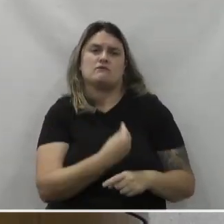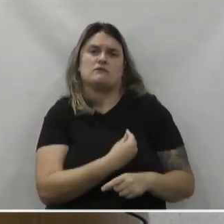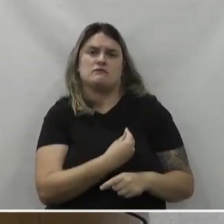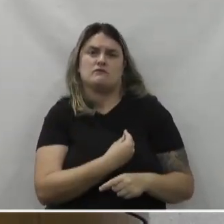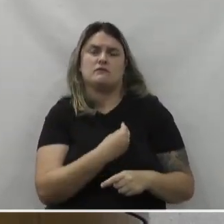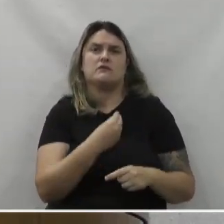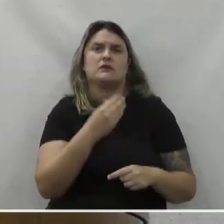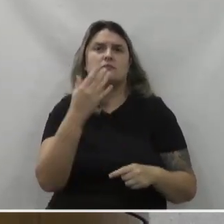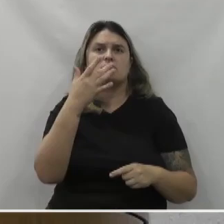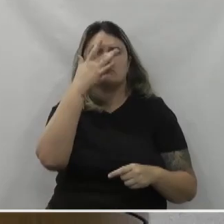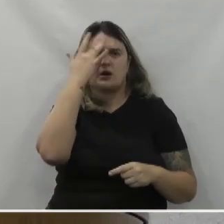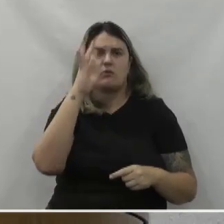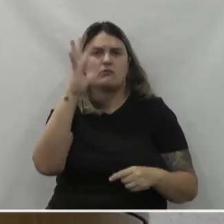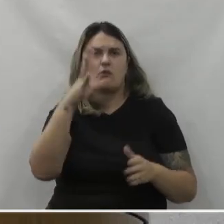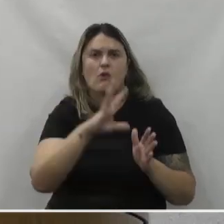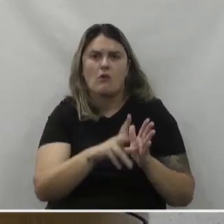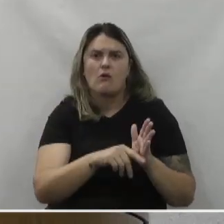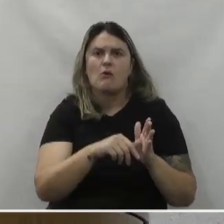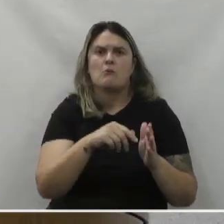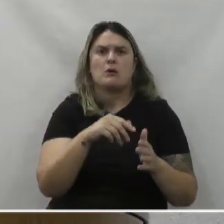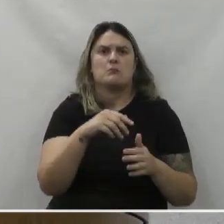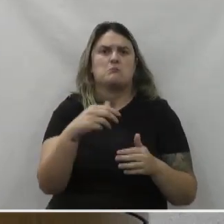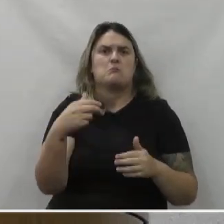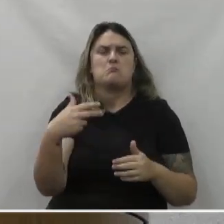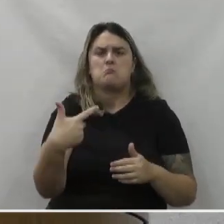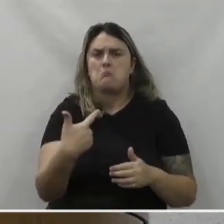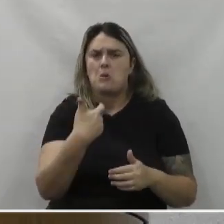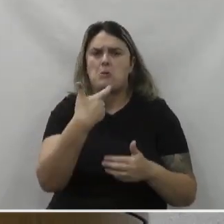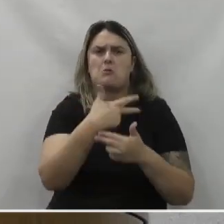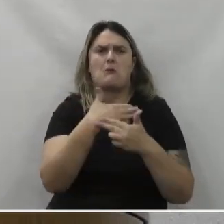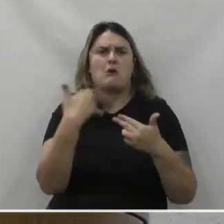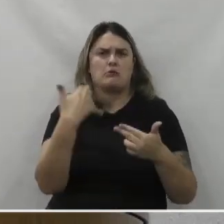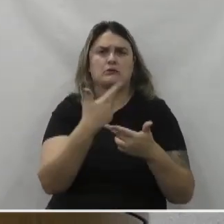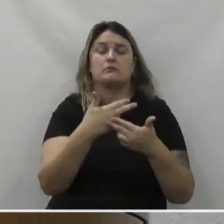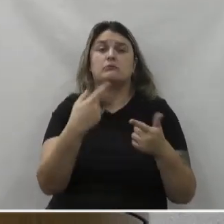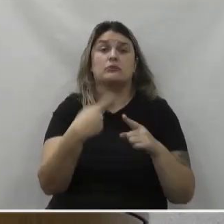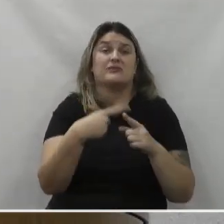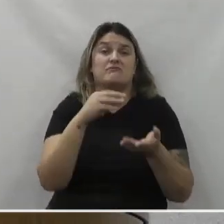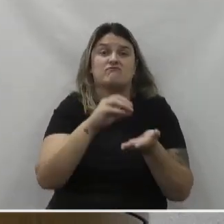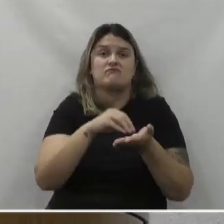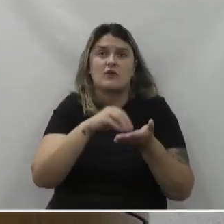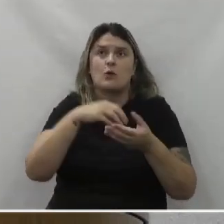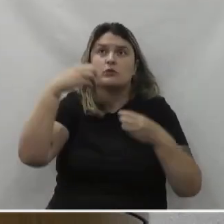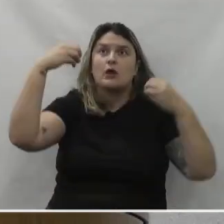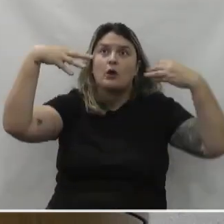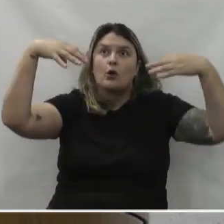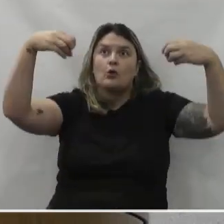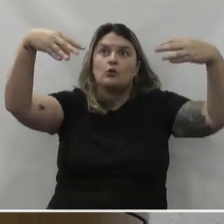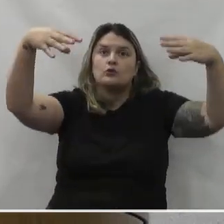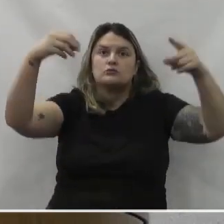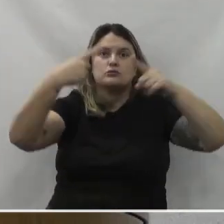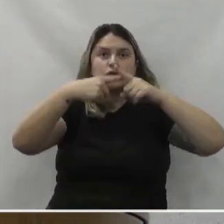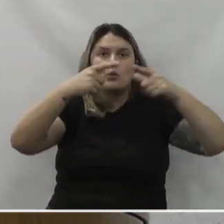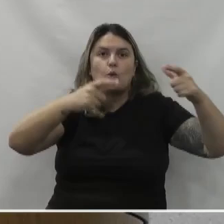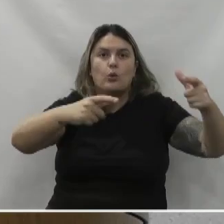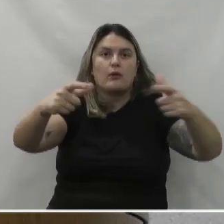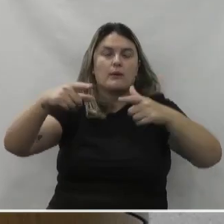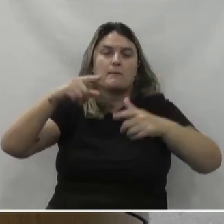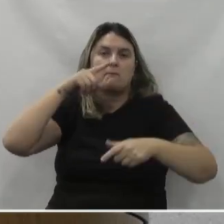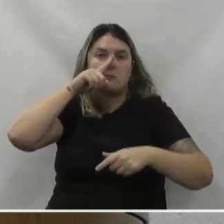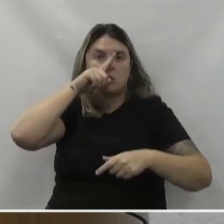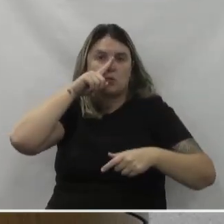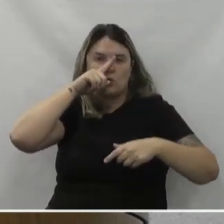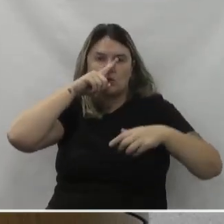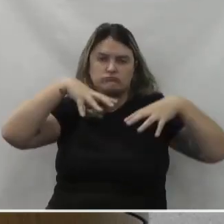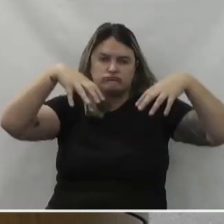furtos, roubos e até assassinatos, muitas vezes devido à falta de iluminação. Também a questão